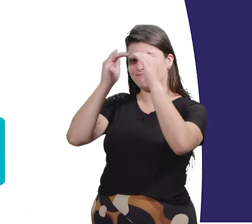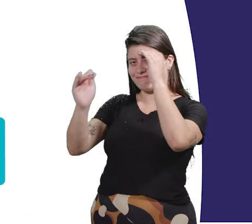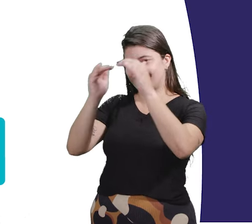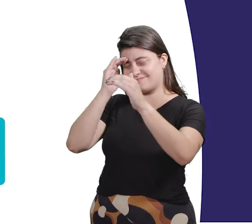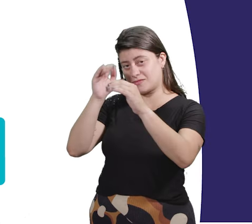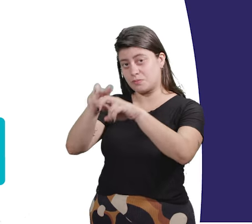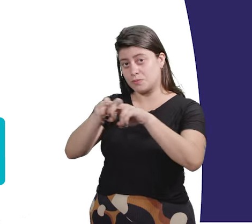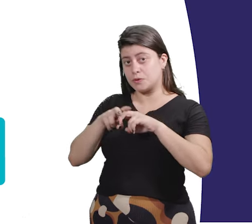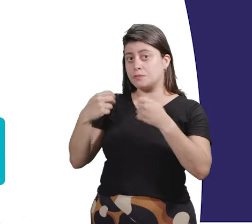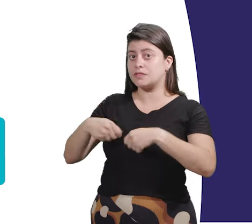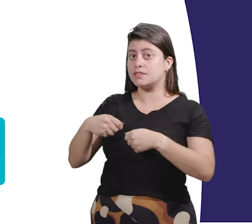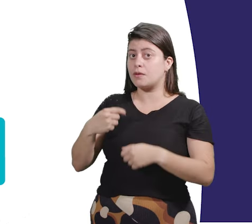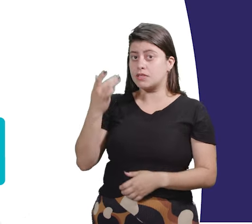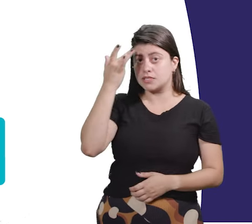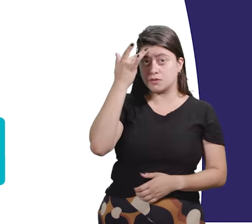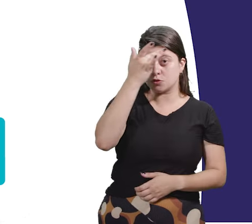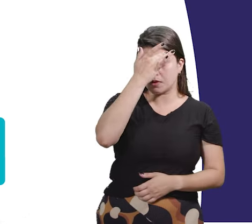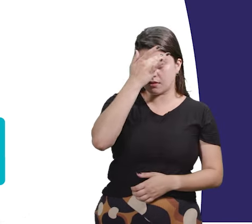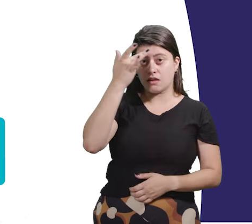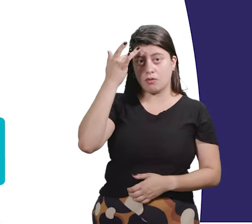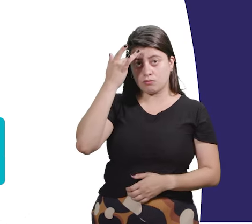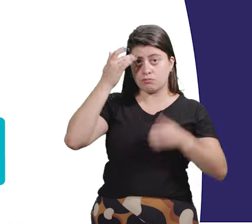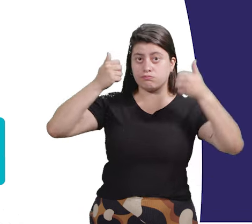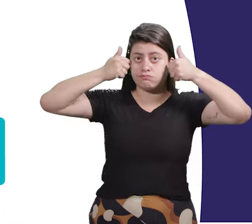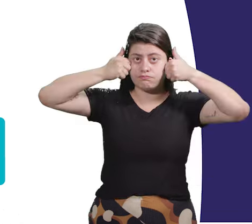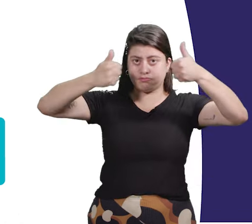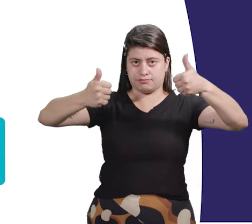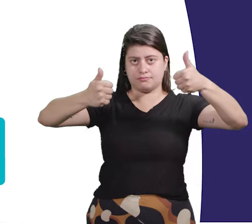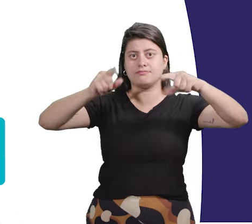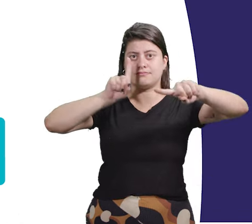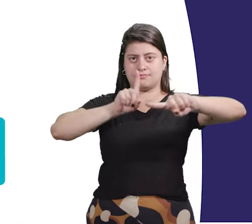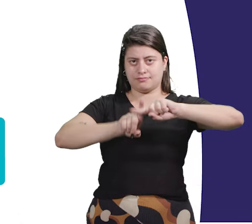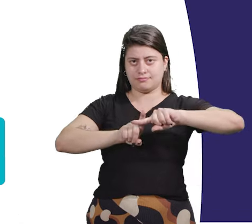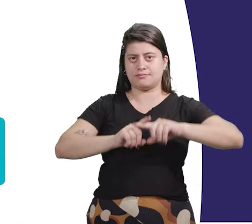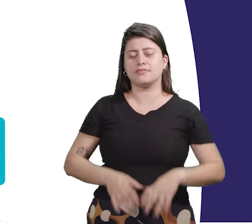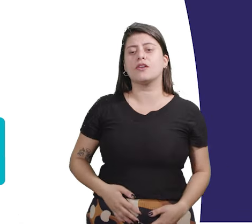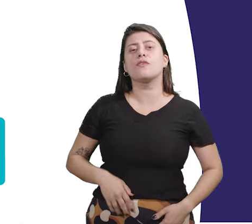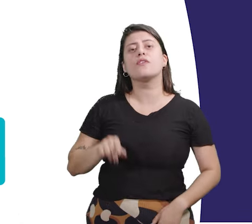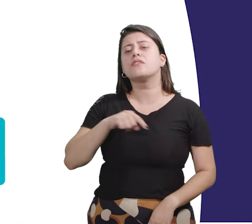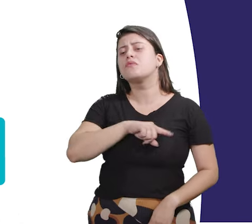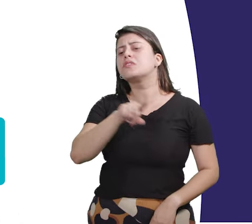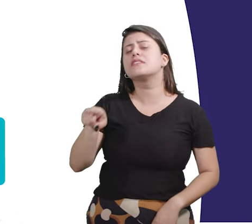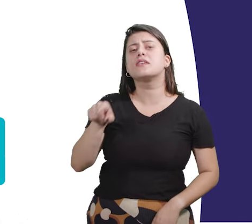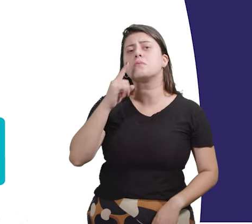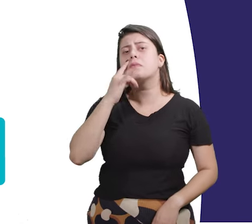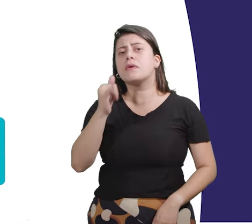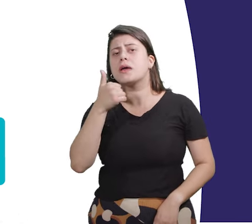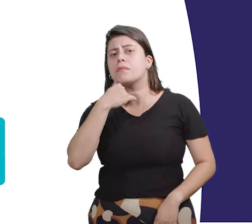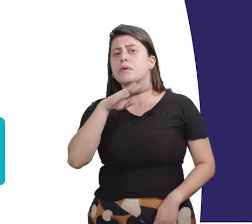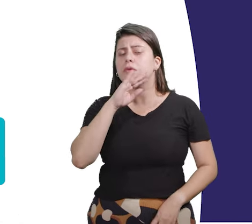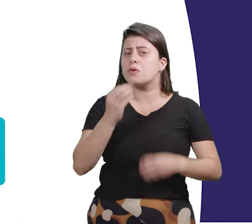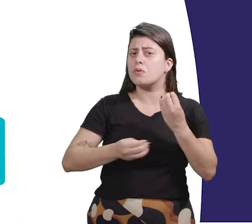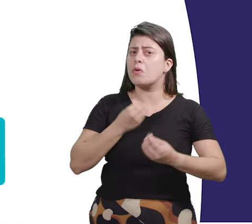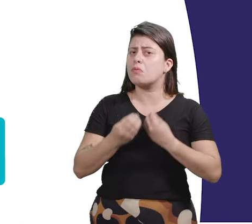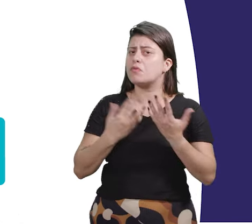primeiro a nossa saúde mental esteja em dia, né, gente? Enquanto pais, como é que o que vocês diriam? Como é que a gente lida com